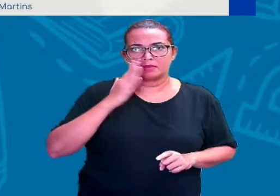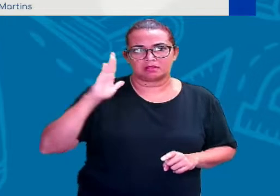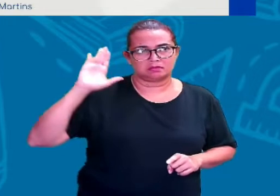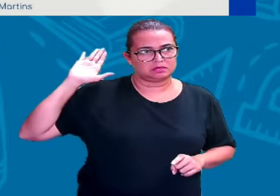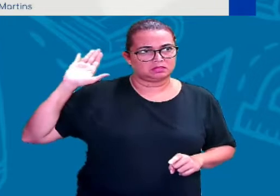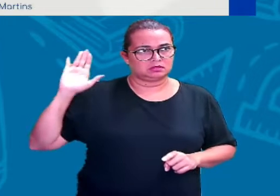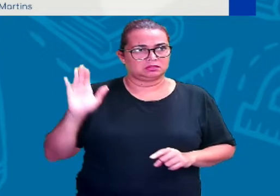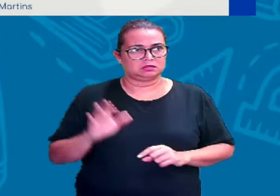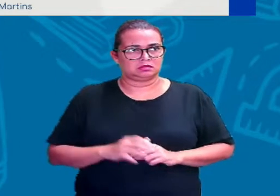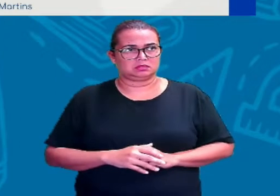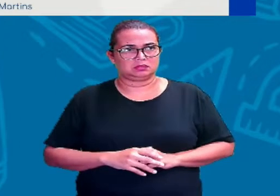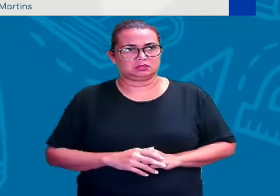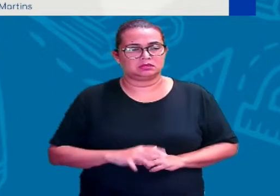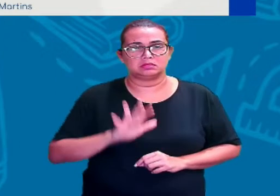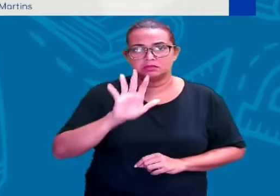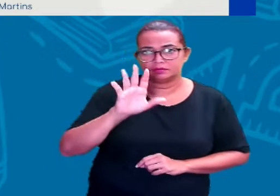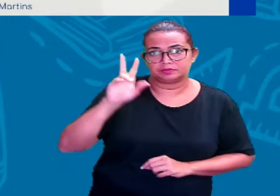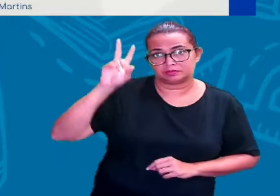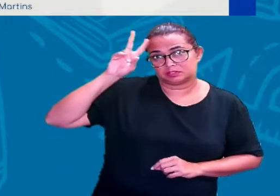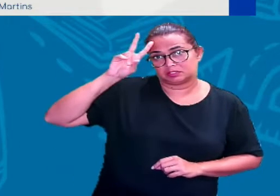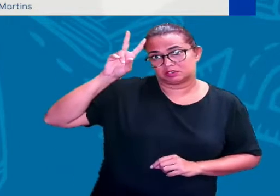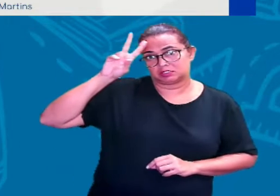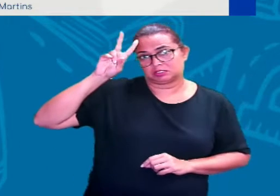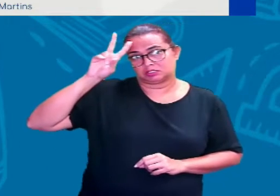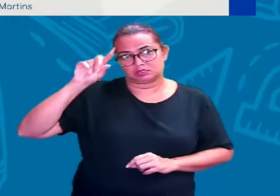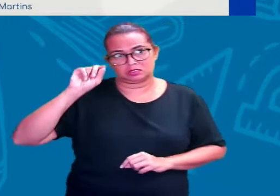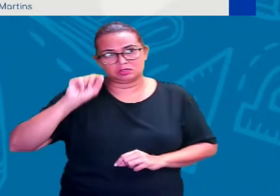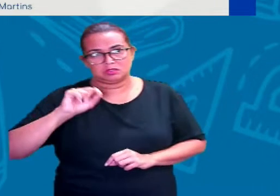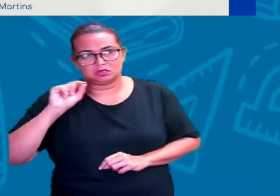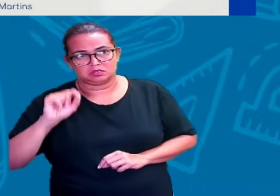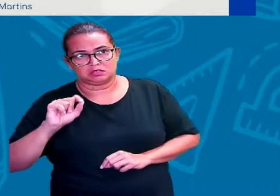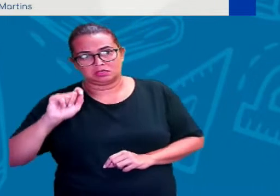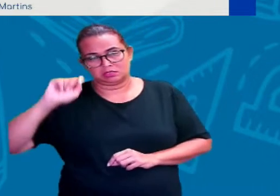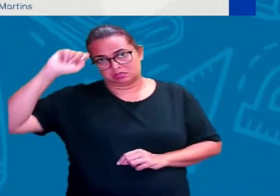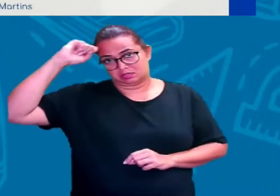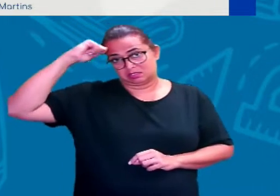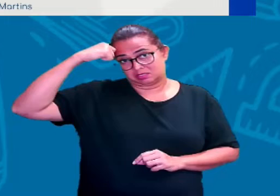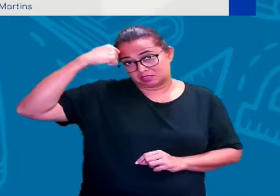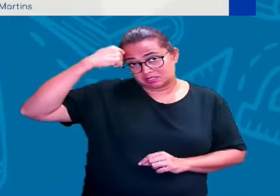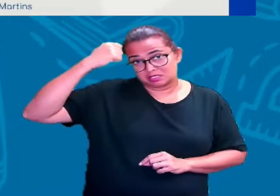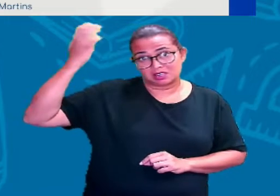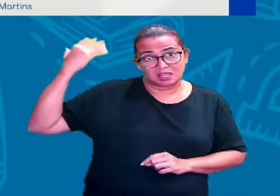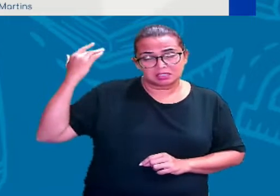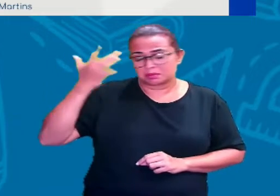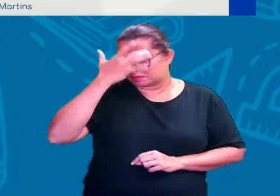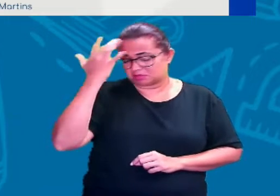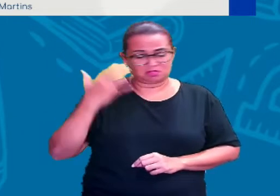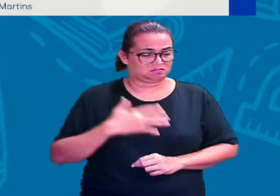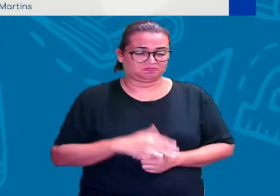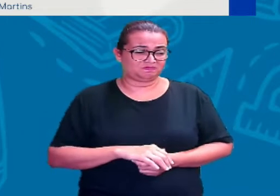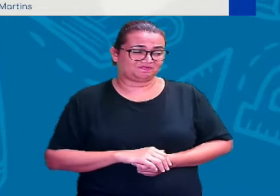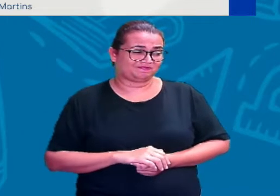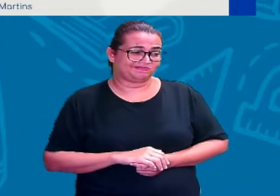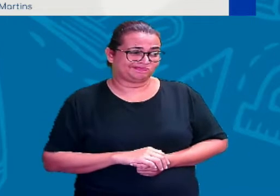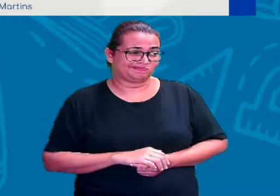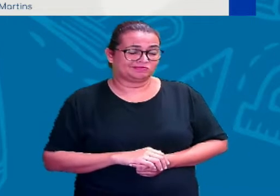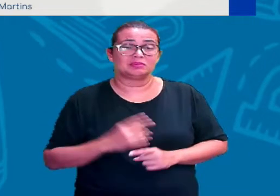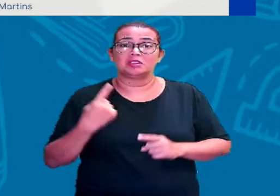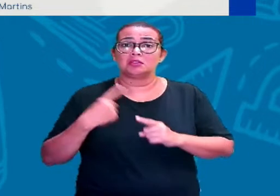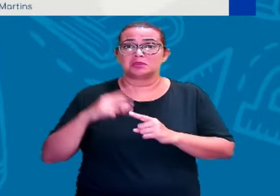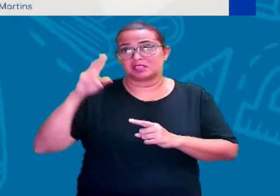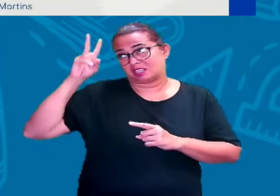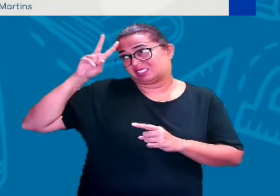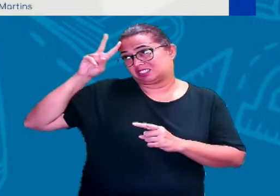para vocês. Historicamente, ser preto, preta, negro, negra, ninguém gostava de dizer, porque historicamente era uma